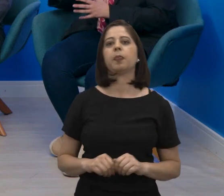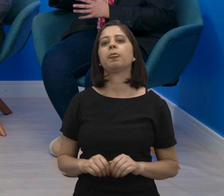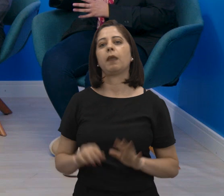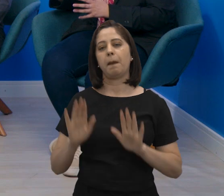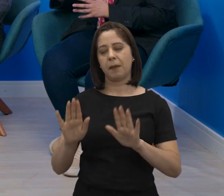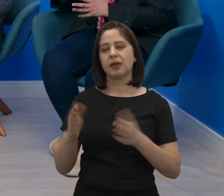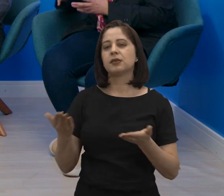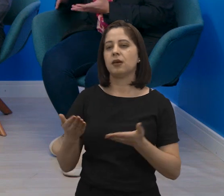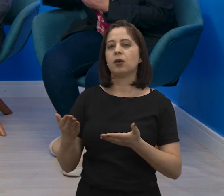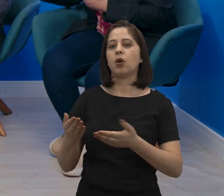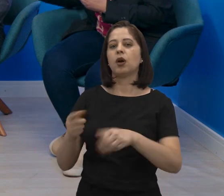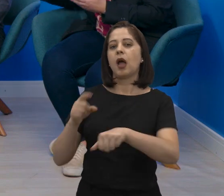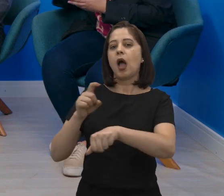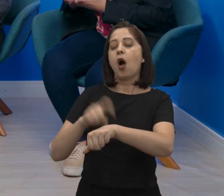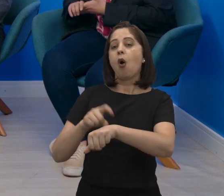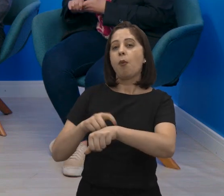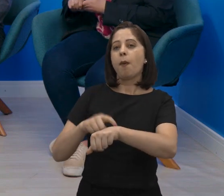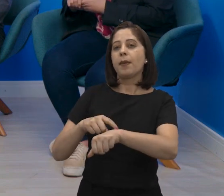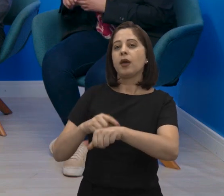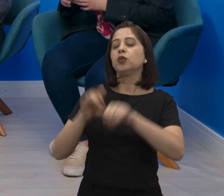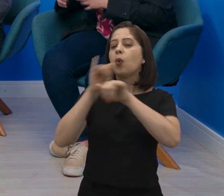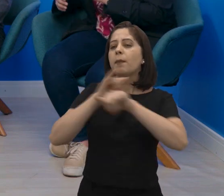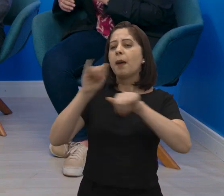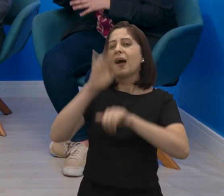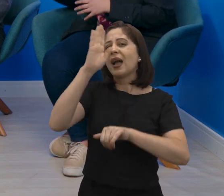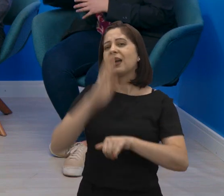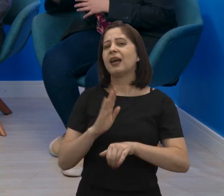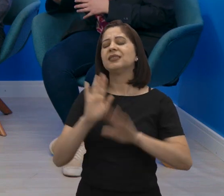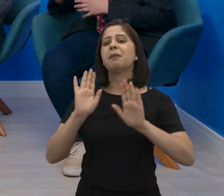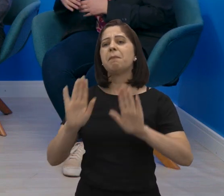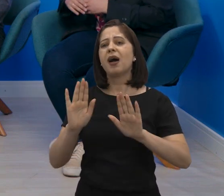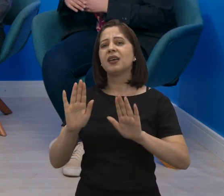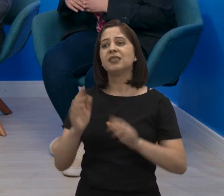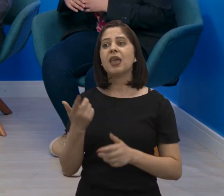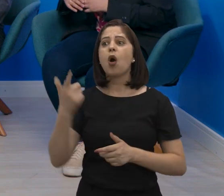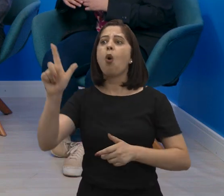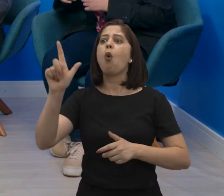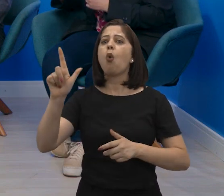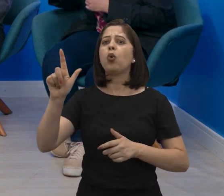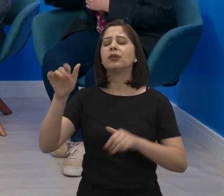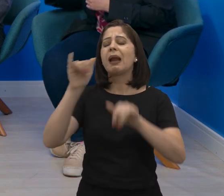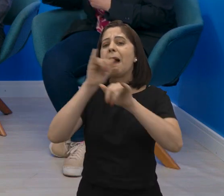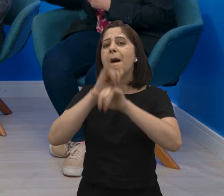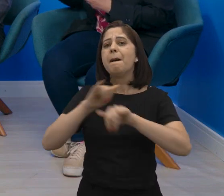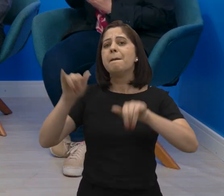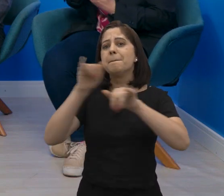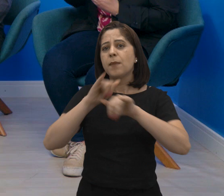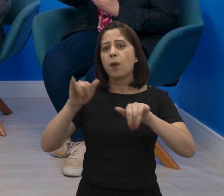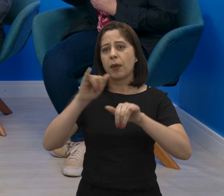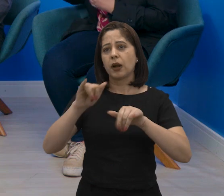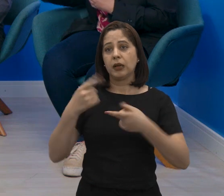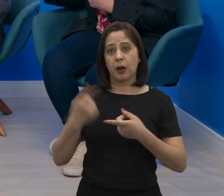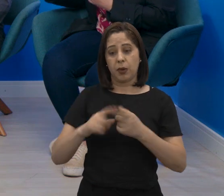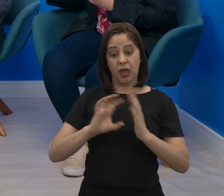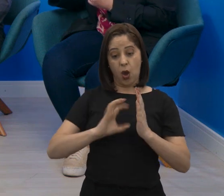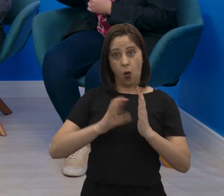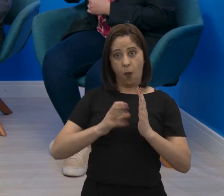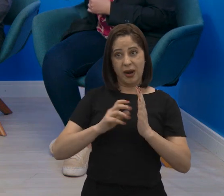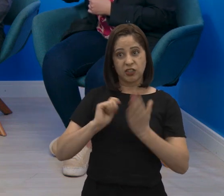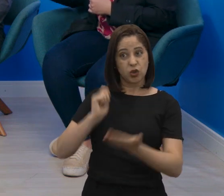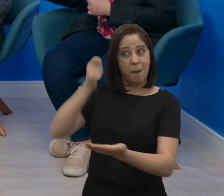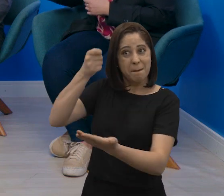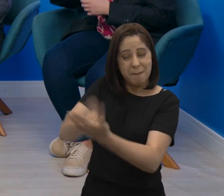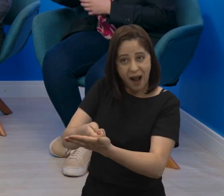essa propaganda gratuita que você explicou. E sobre as outras propagandas, quando de fato os partidos, os candidatos